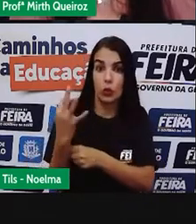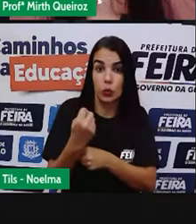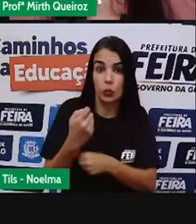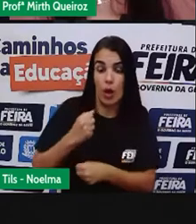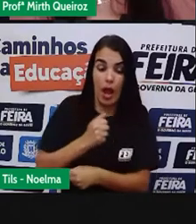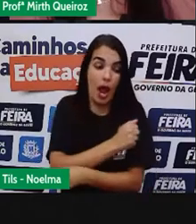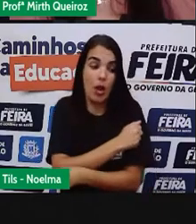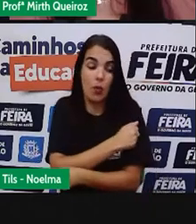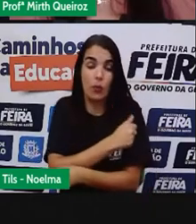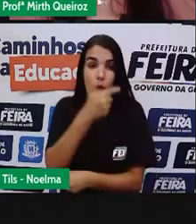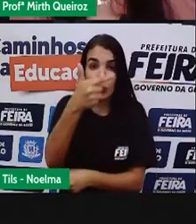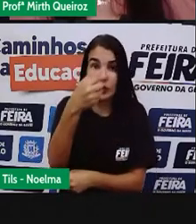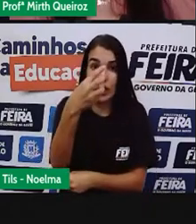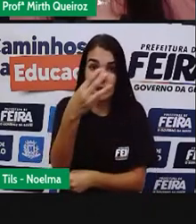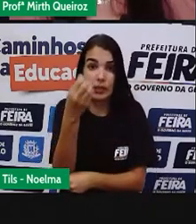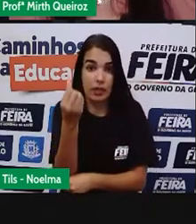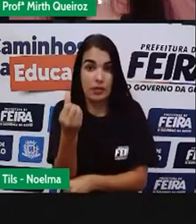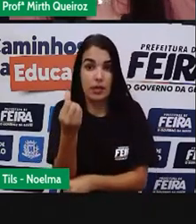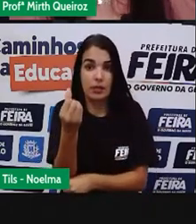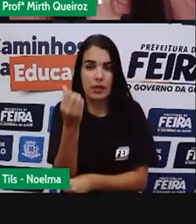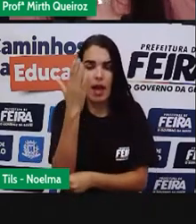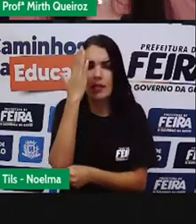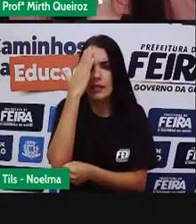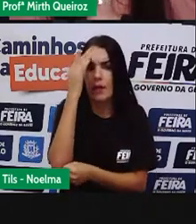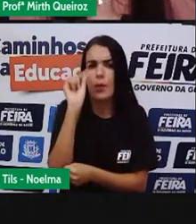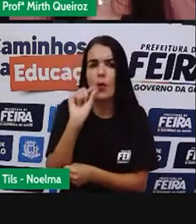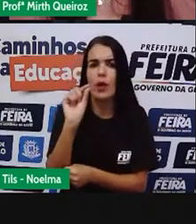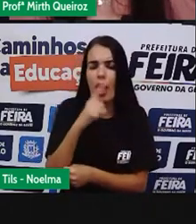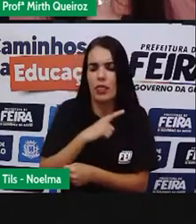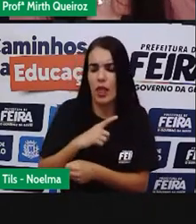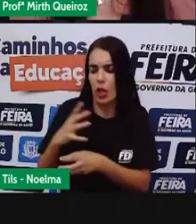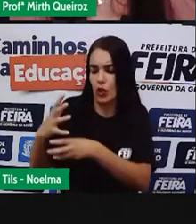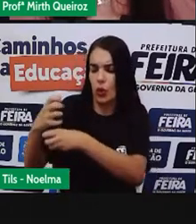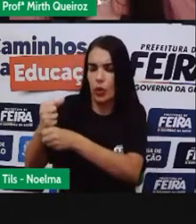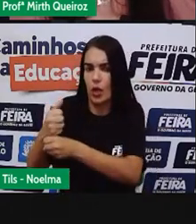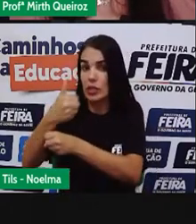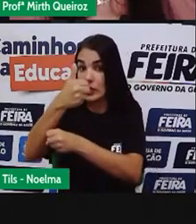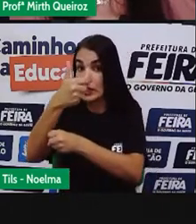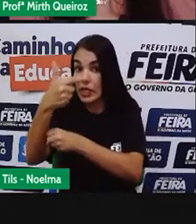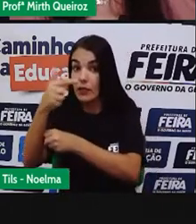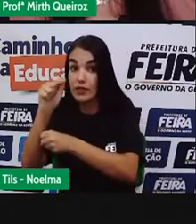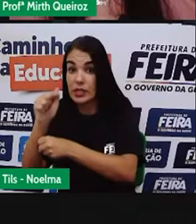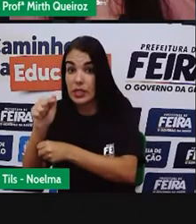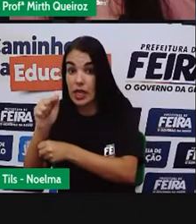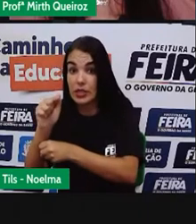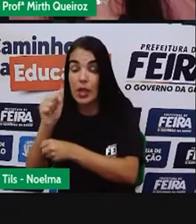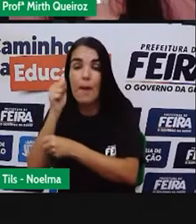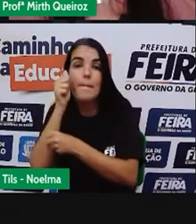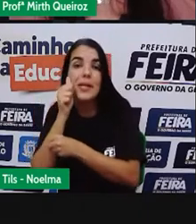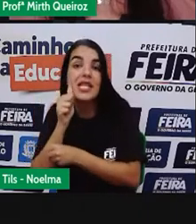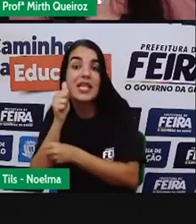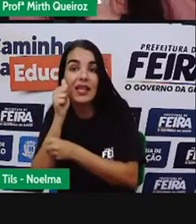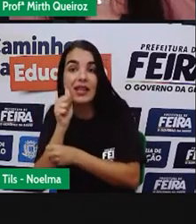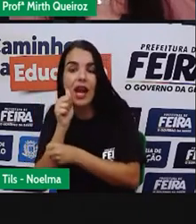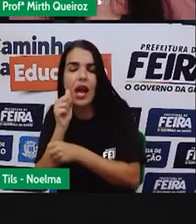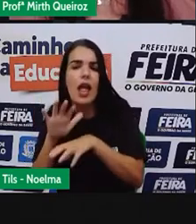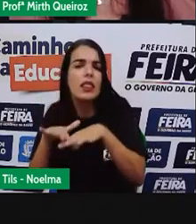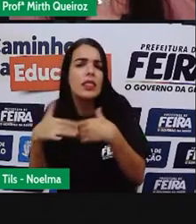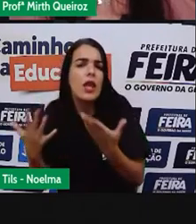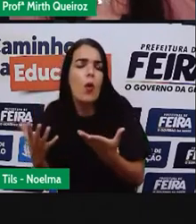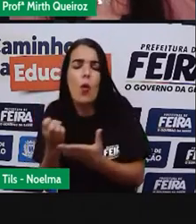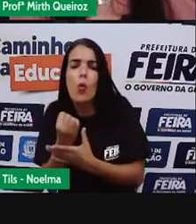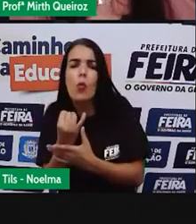de 236. Sabemos que deste total, 127 são meninas. Quantos